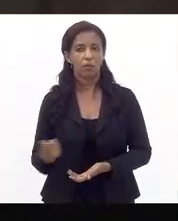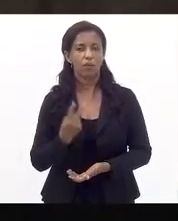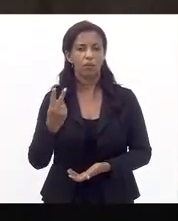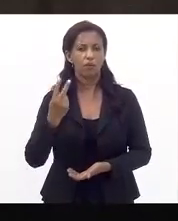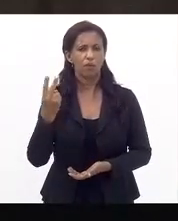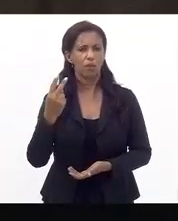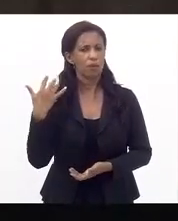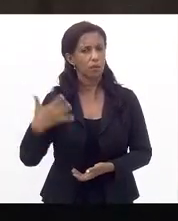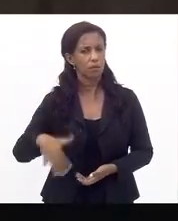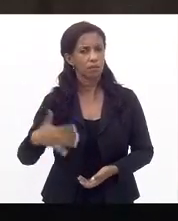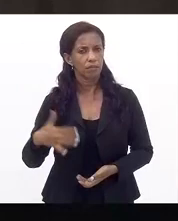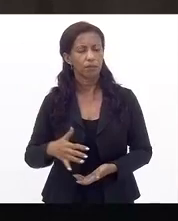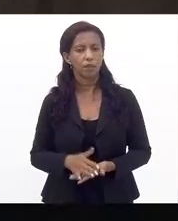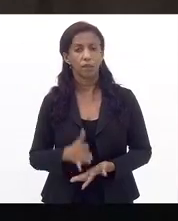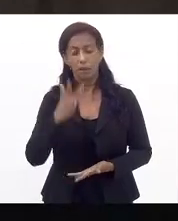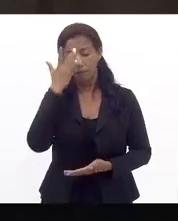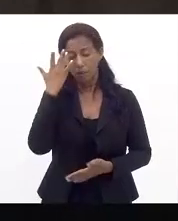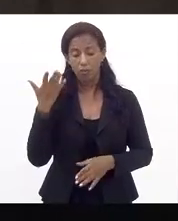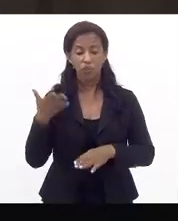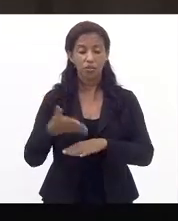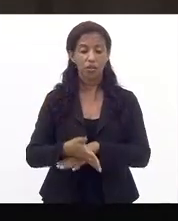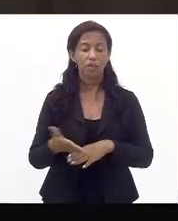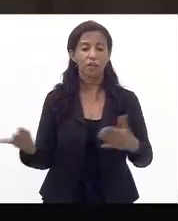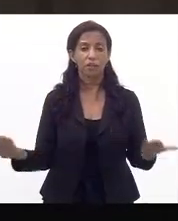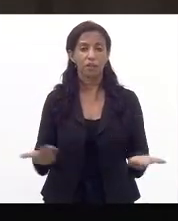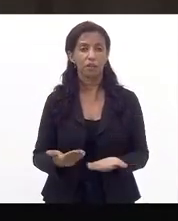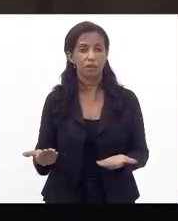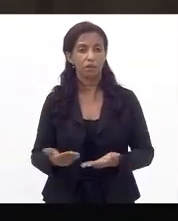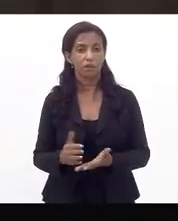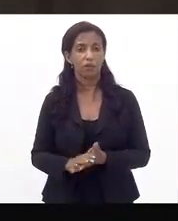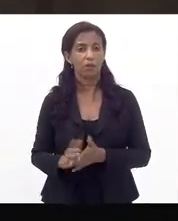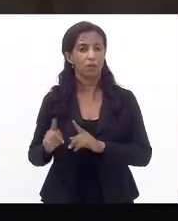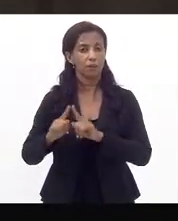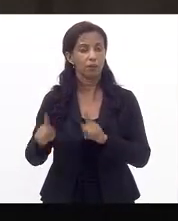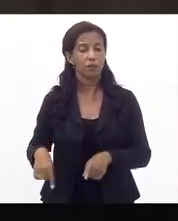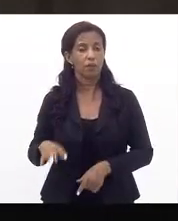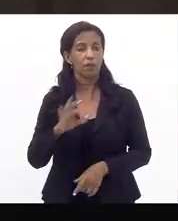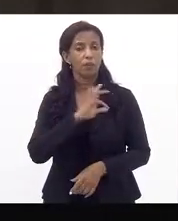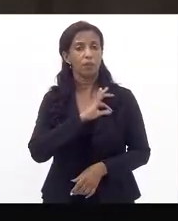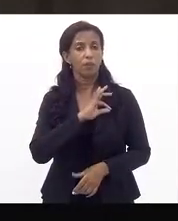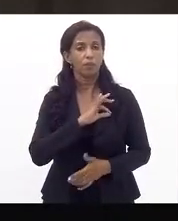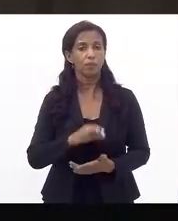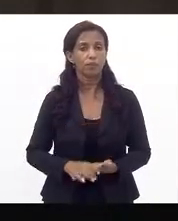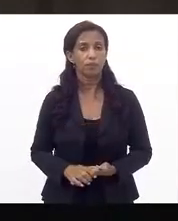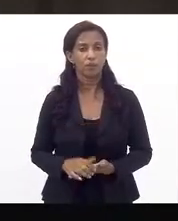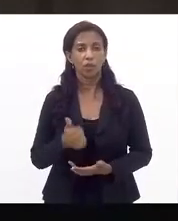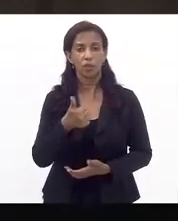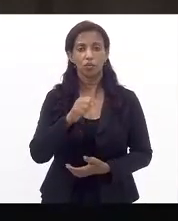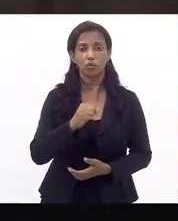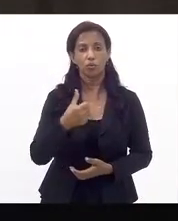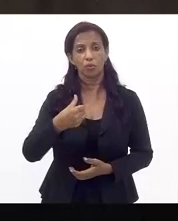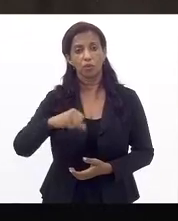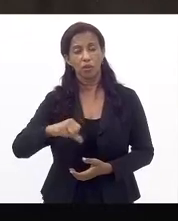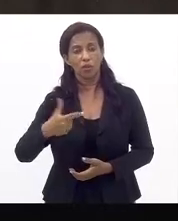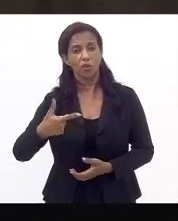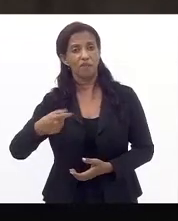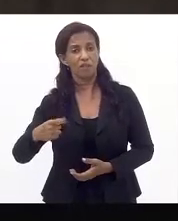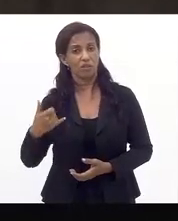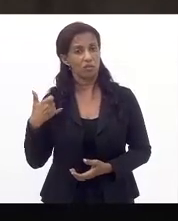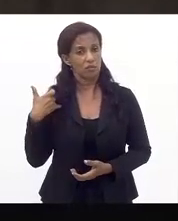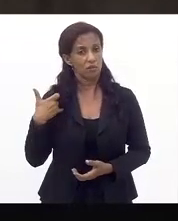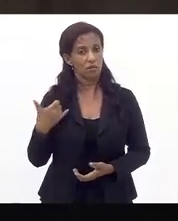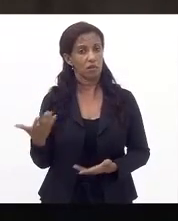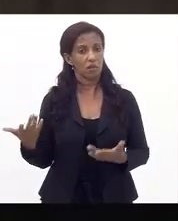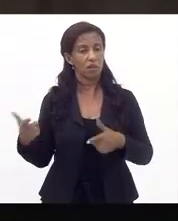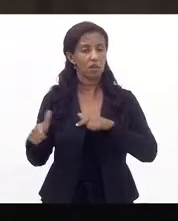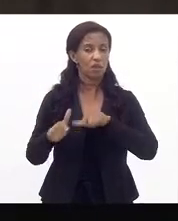alto pessoas que entraram no serviço público na atividade policial aos 18 19 20 anos